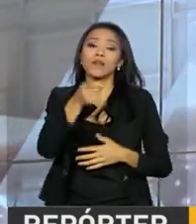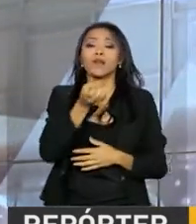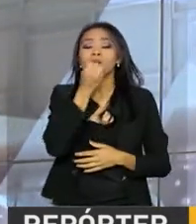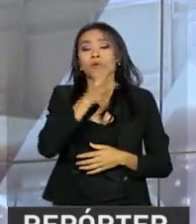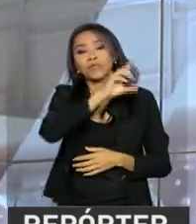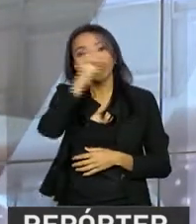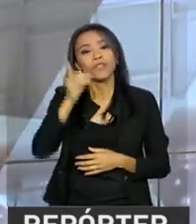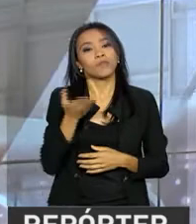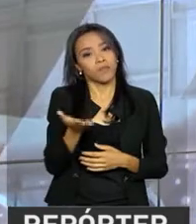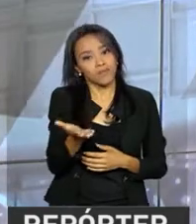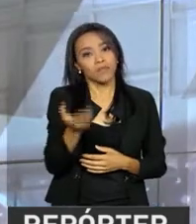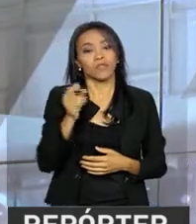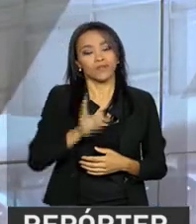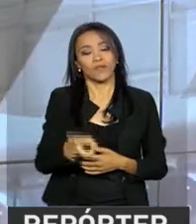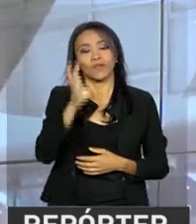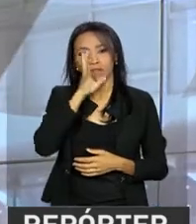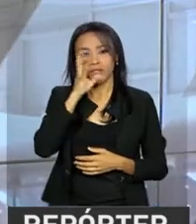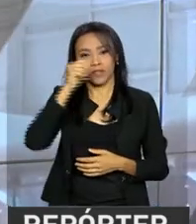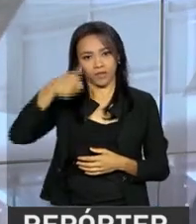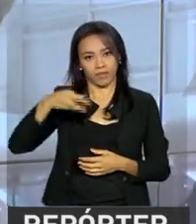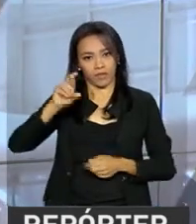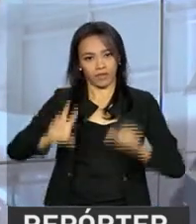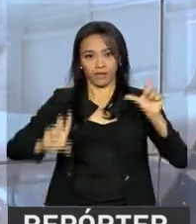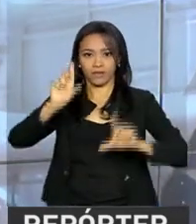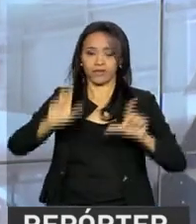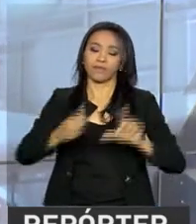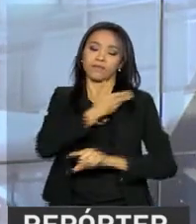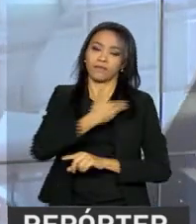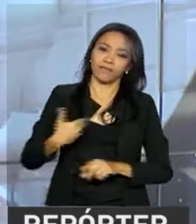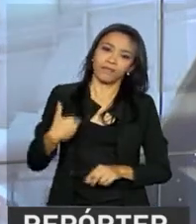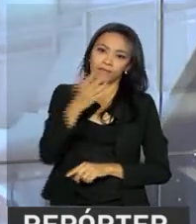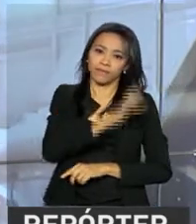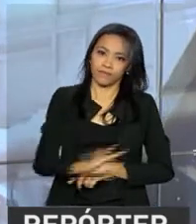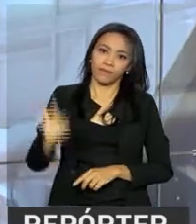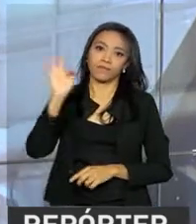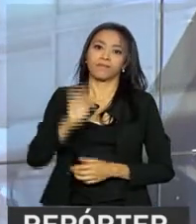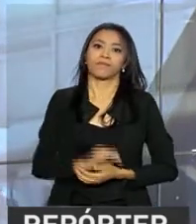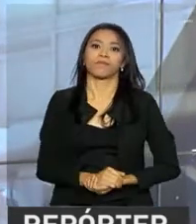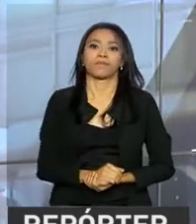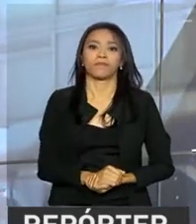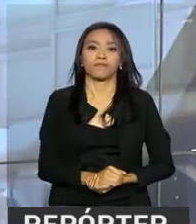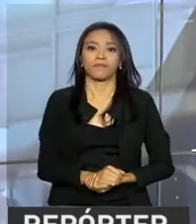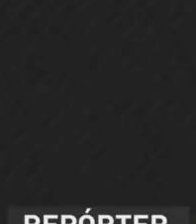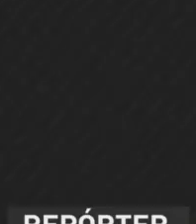bom dia pra você e continue com a gente aqui na tv nbr a tv do governo federal